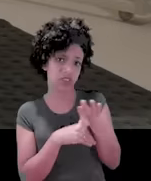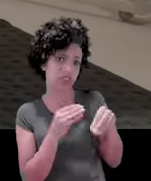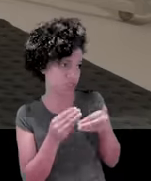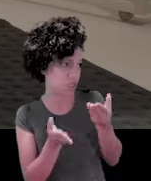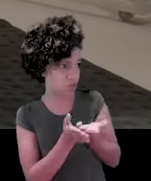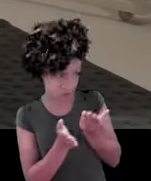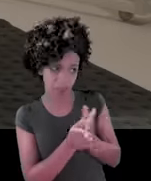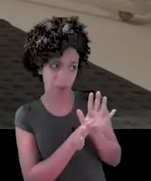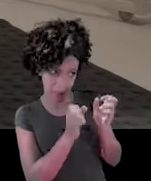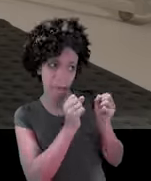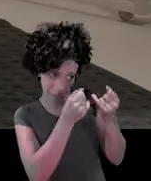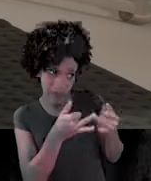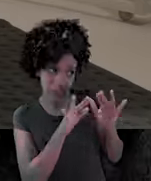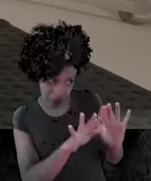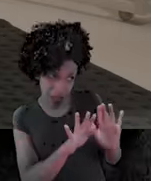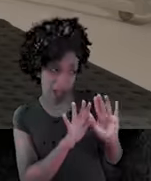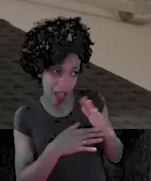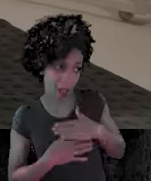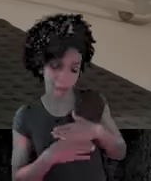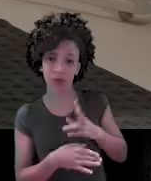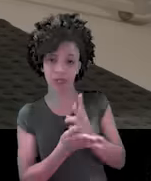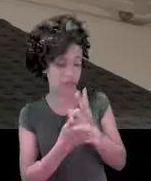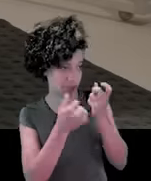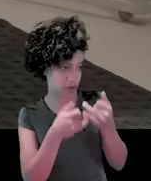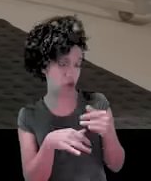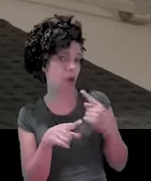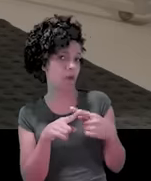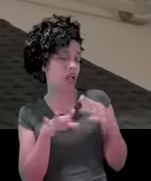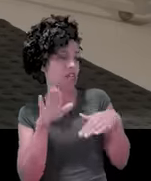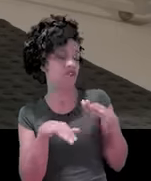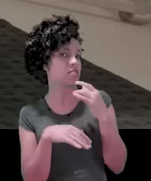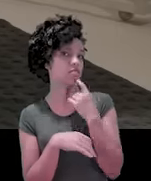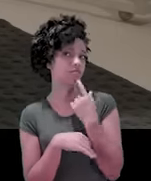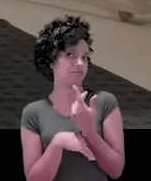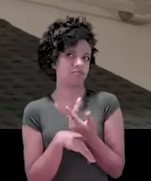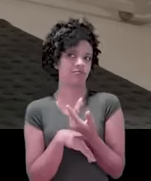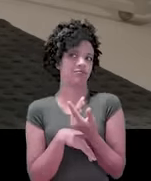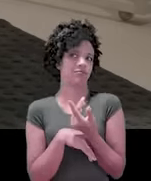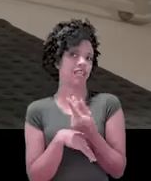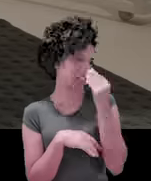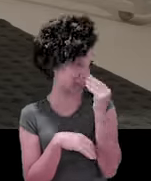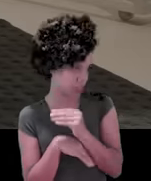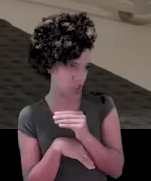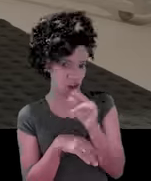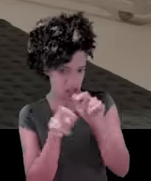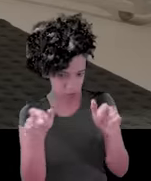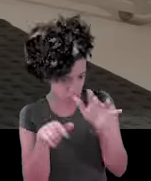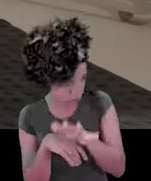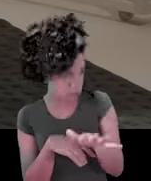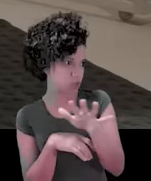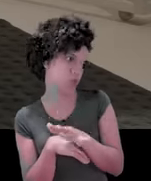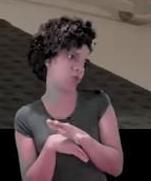do seu titular a gente vai chegar nesse ponto assim de que eu sempre falo muito isso as vezes a gente e a gente ignora o povo daquela